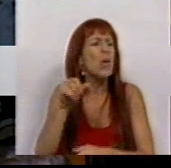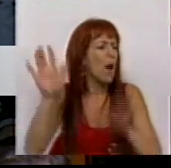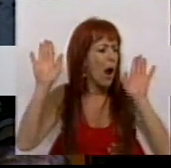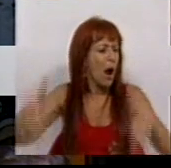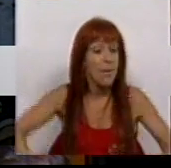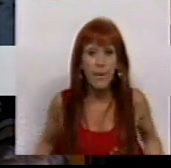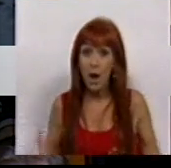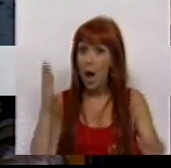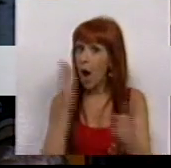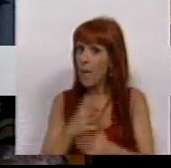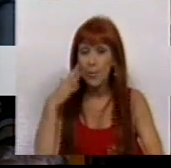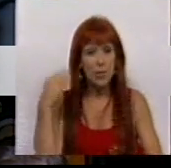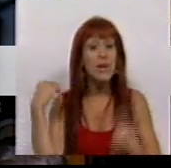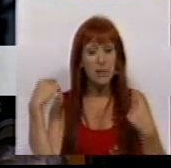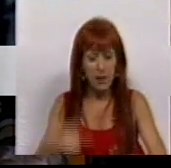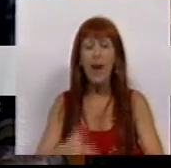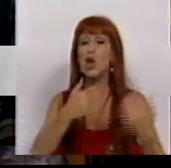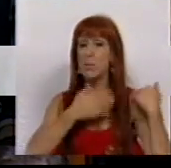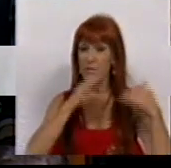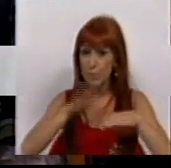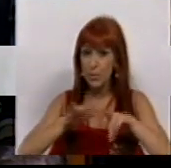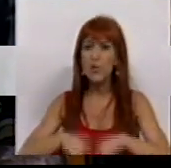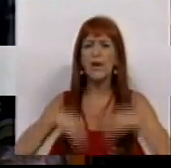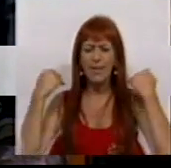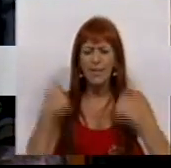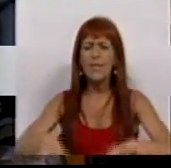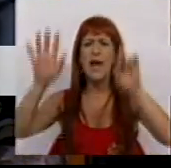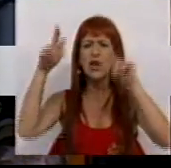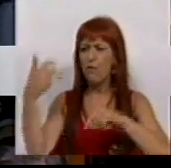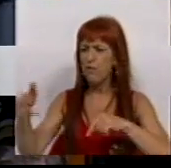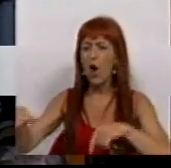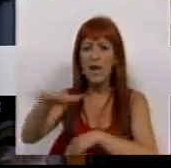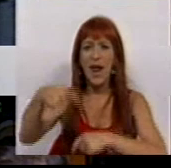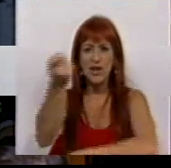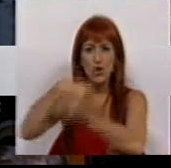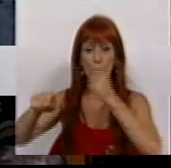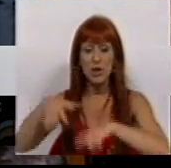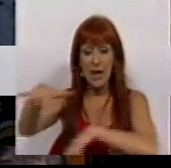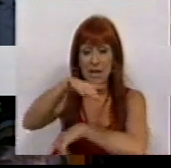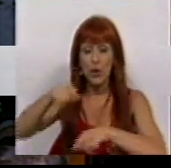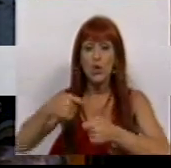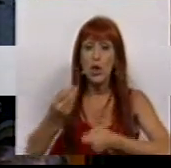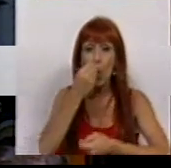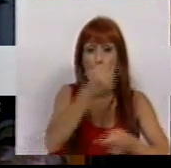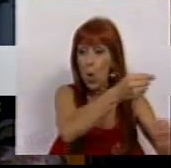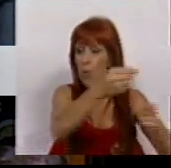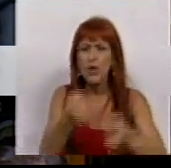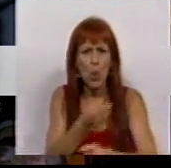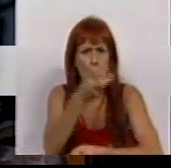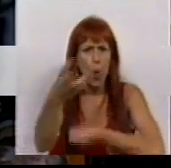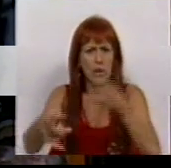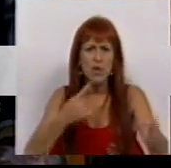Este processo de normalização tem sido responsável por deixar fora dos circuitos comerciais e dos circuitos de consumo